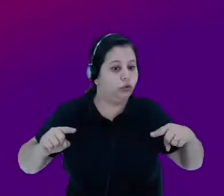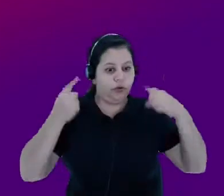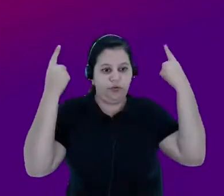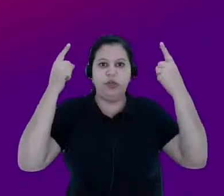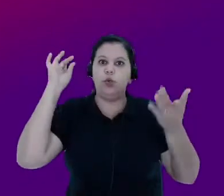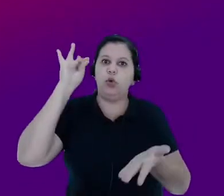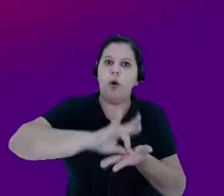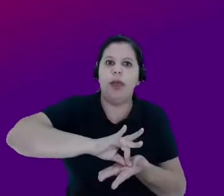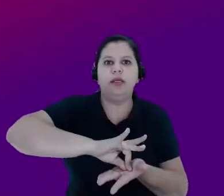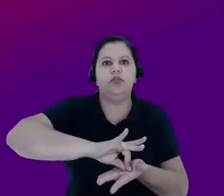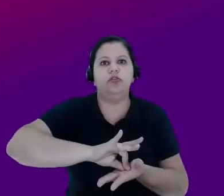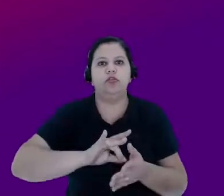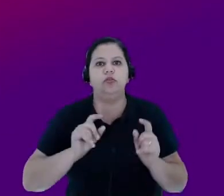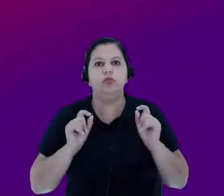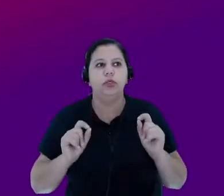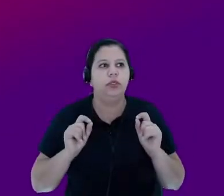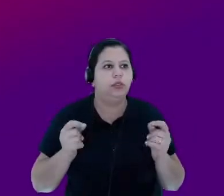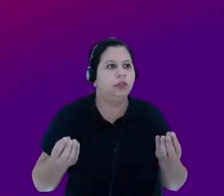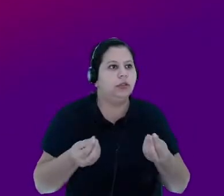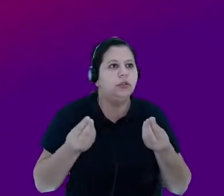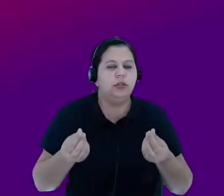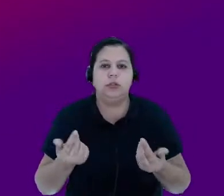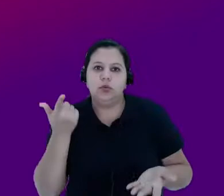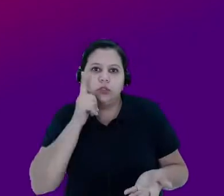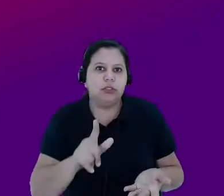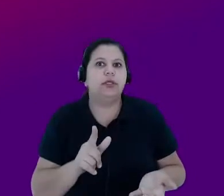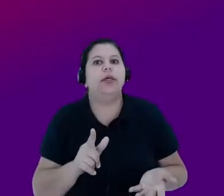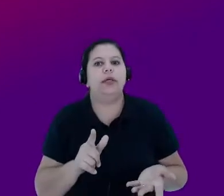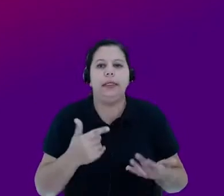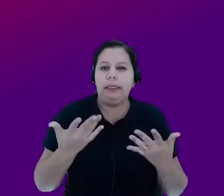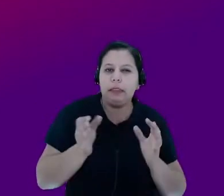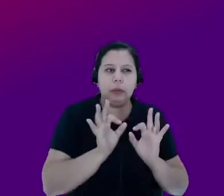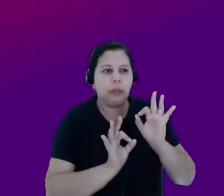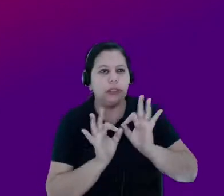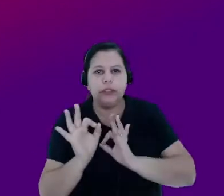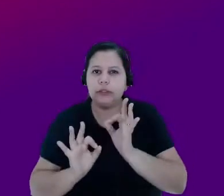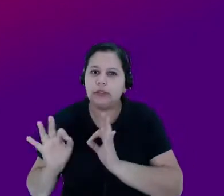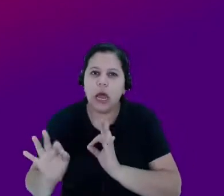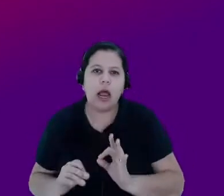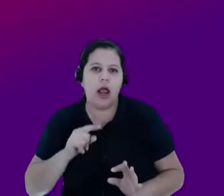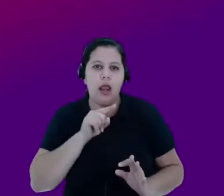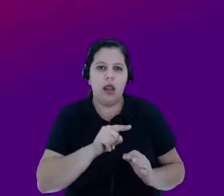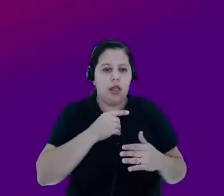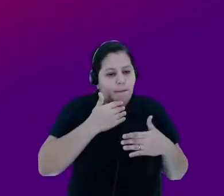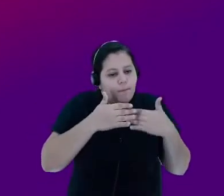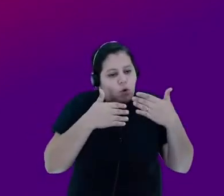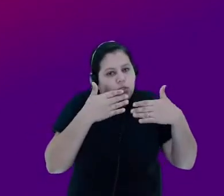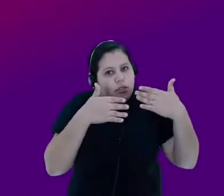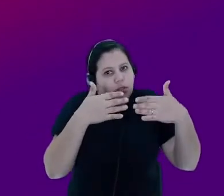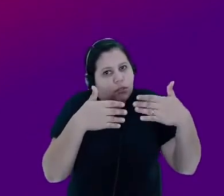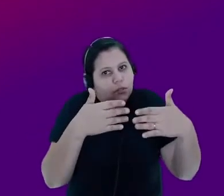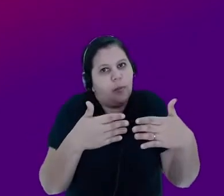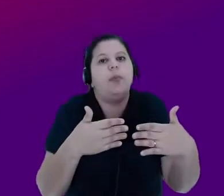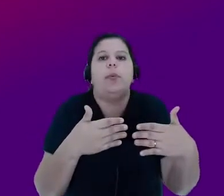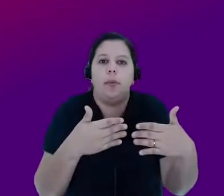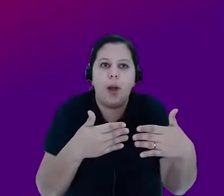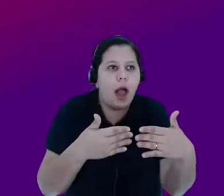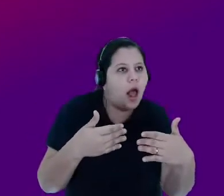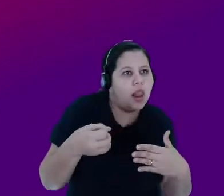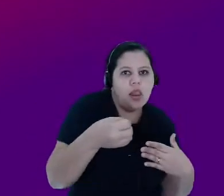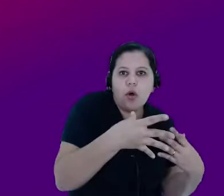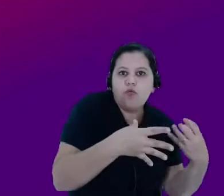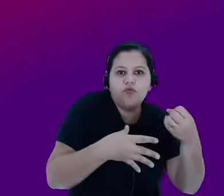realmente é conseguir conciliar todo esse processo de modernização